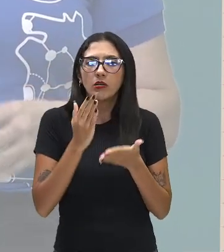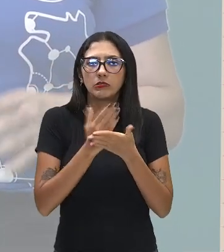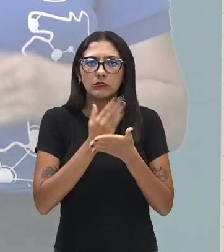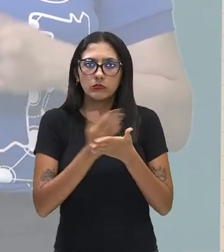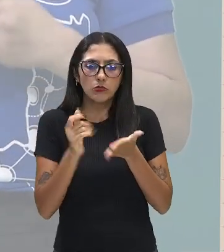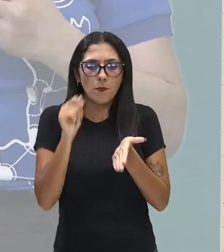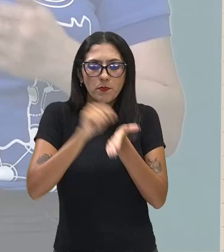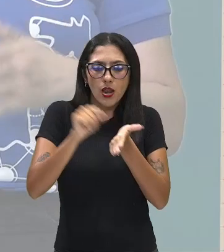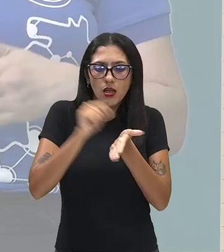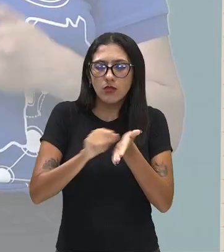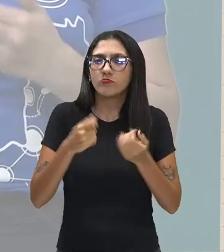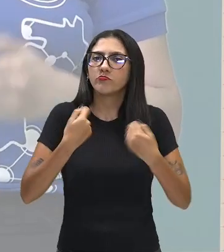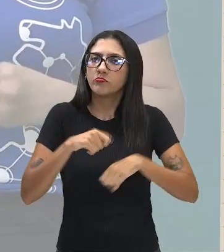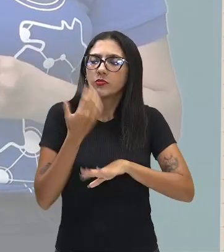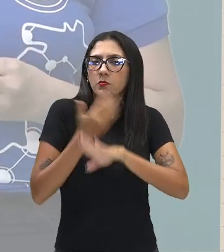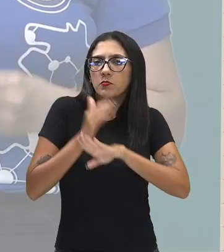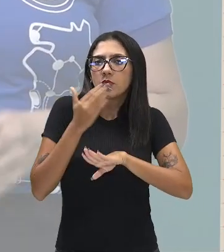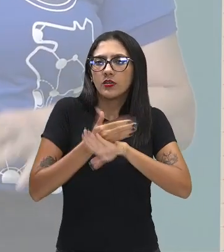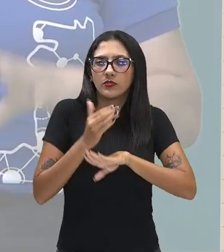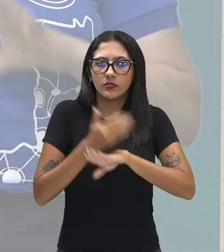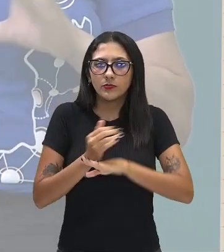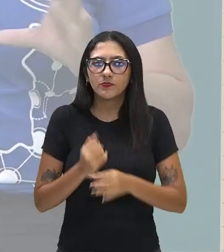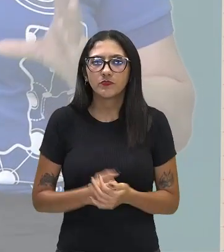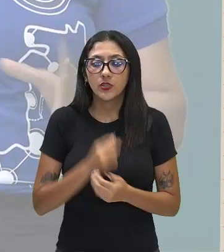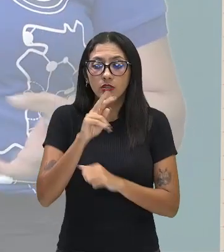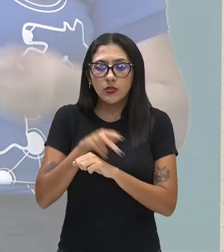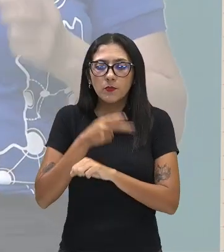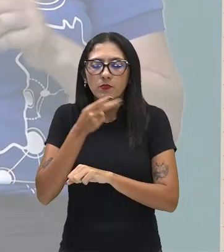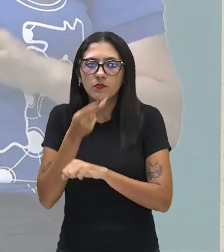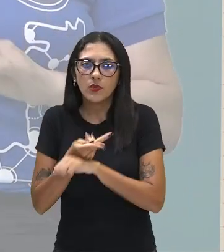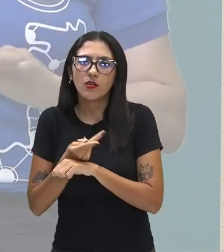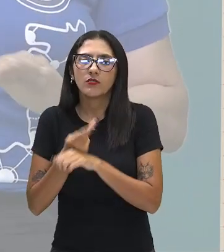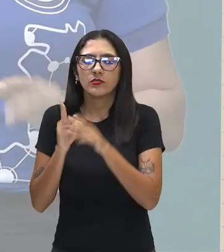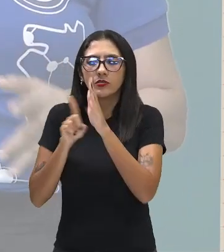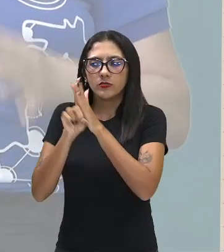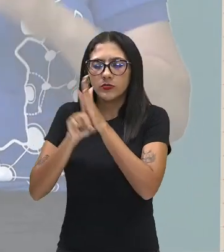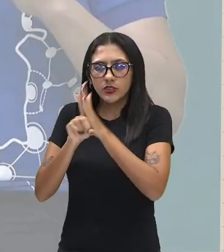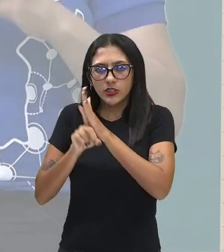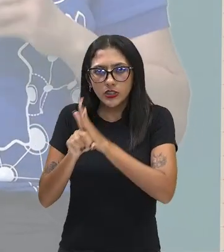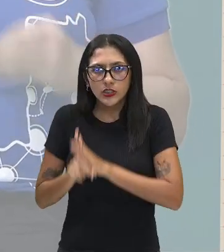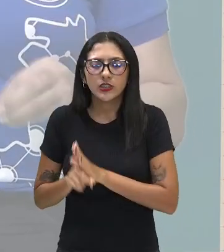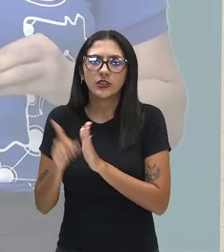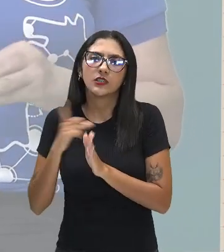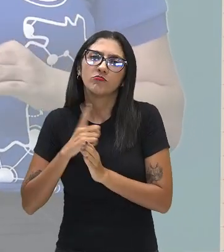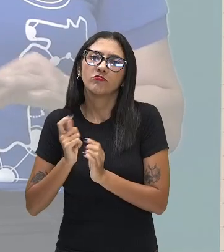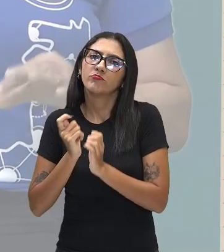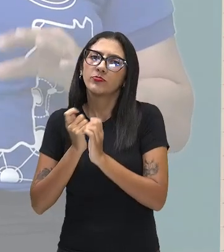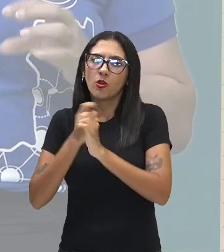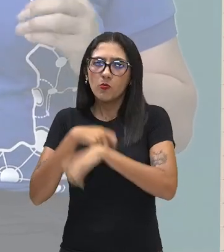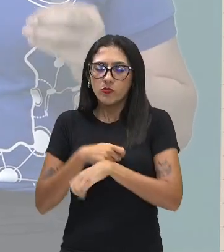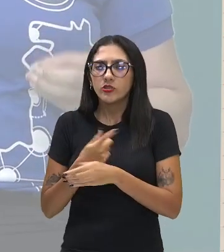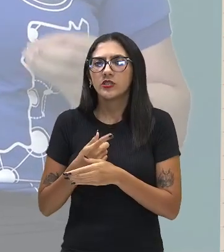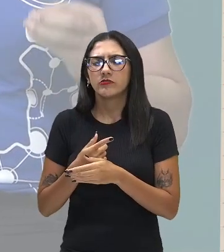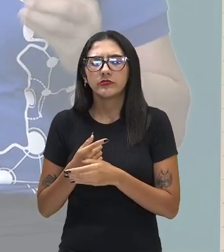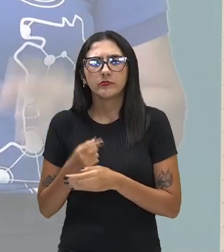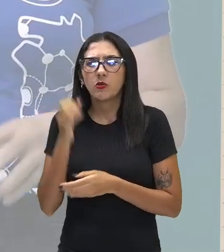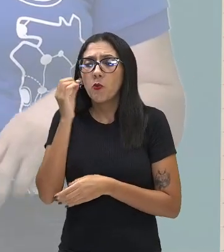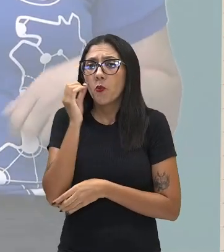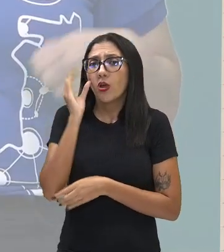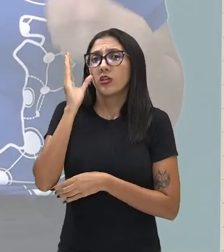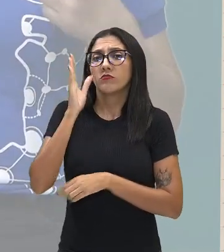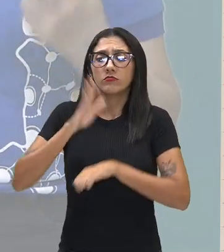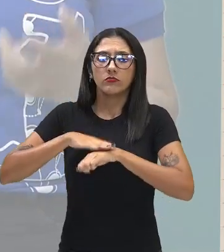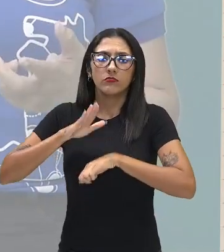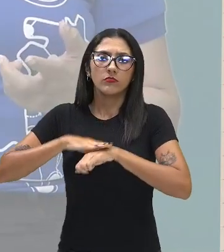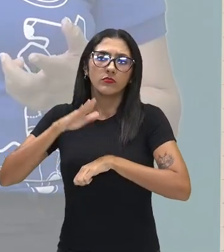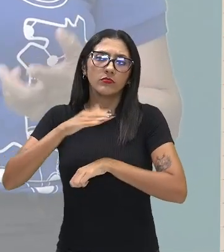escrevendo. Então, na hora da minha pesquisa, eu vou pegar, vou escrever tudo aquilo que eu achar conveniente, o